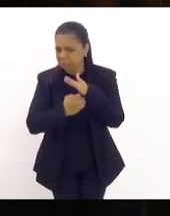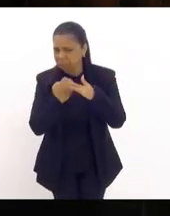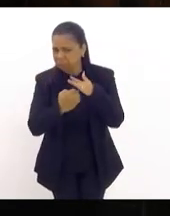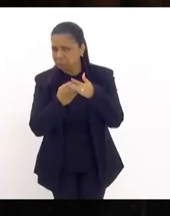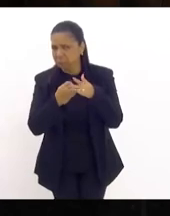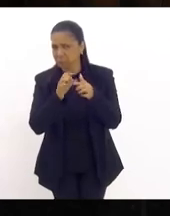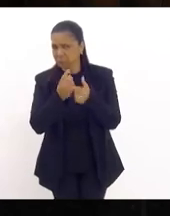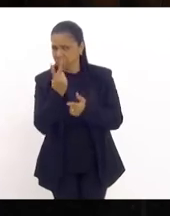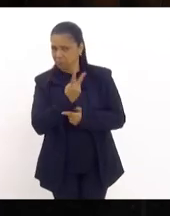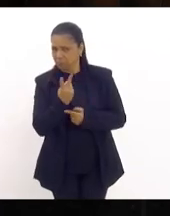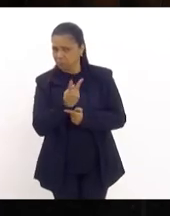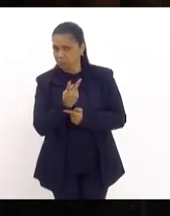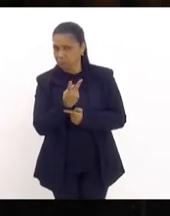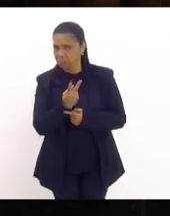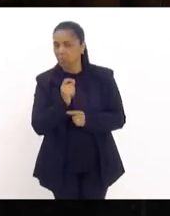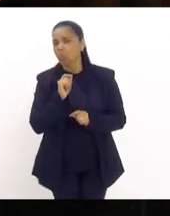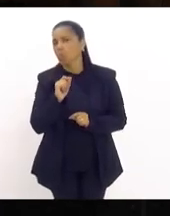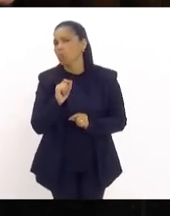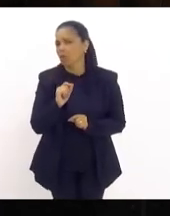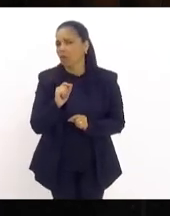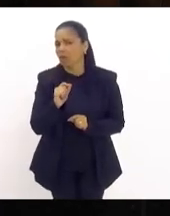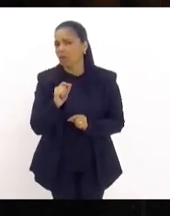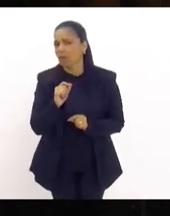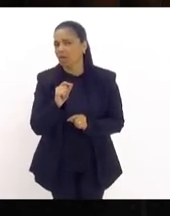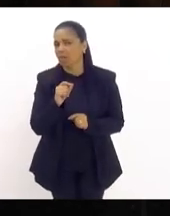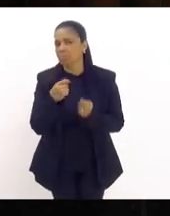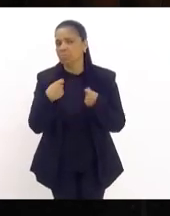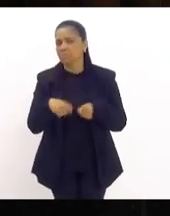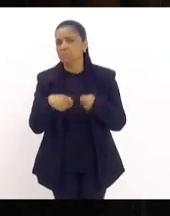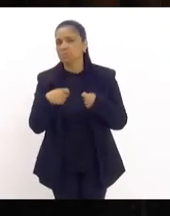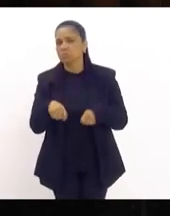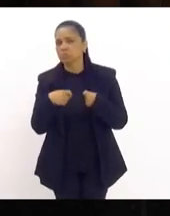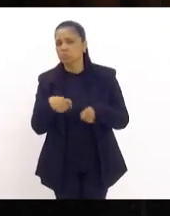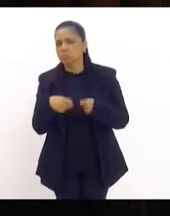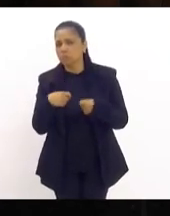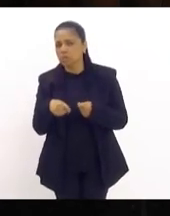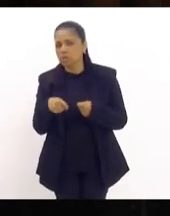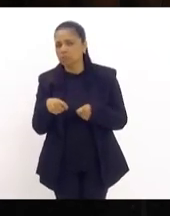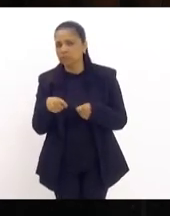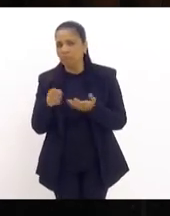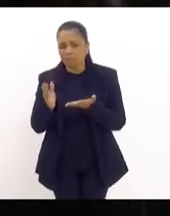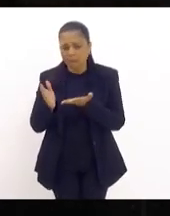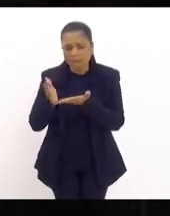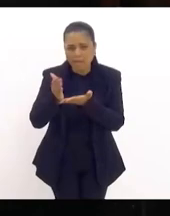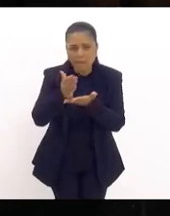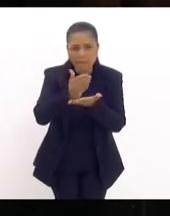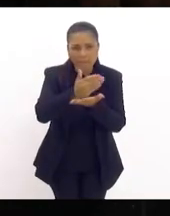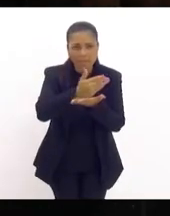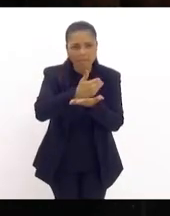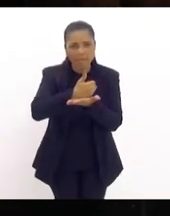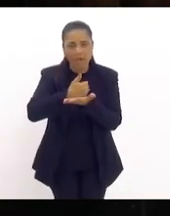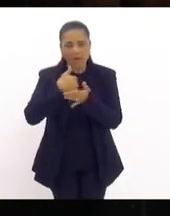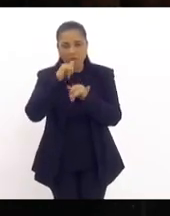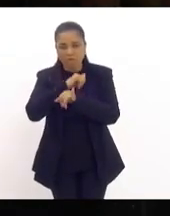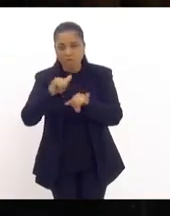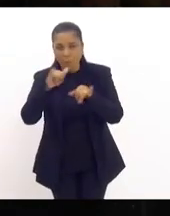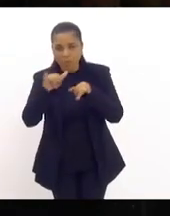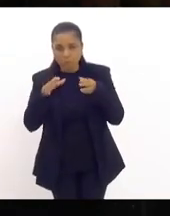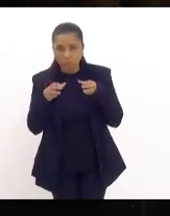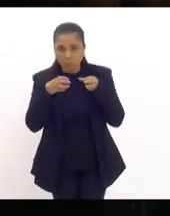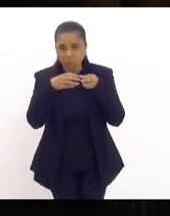mínimo, inicialmente, que se faça um requerimento de informações na comissão